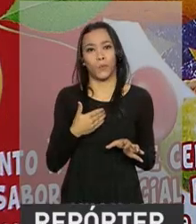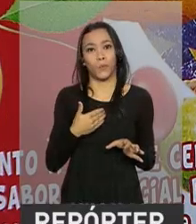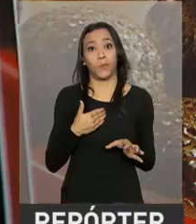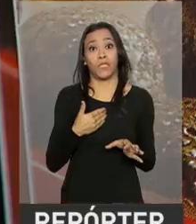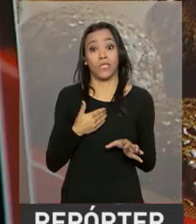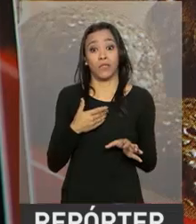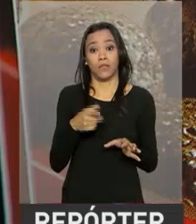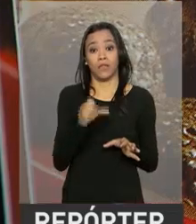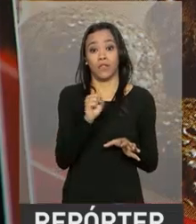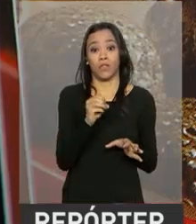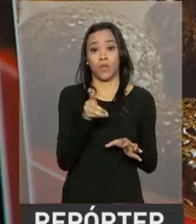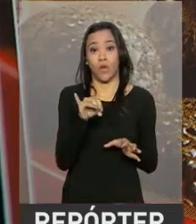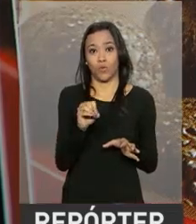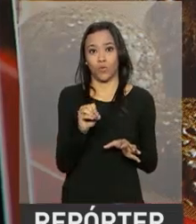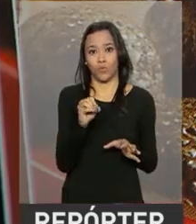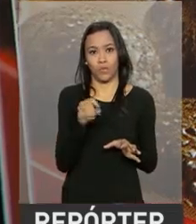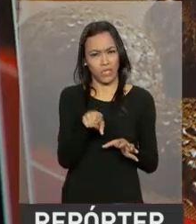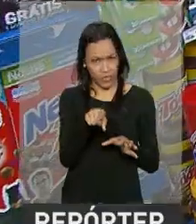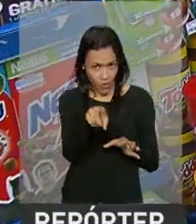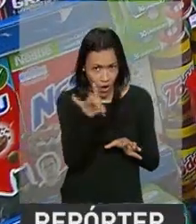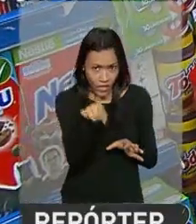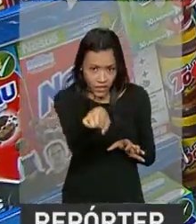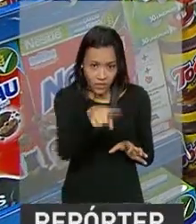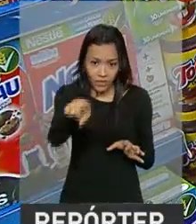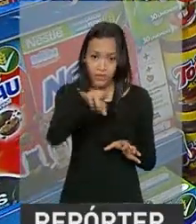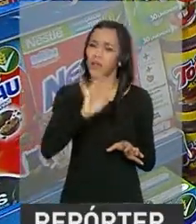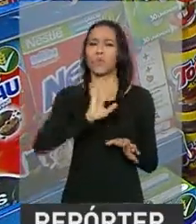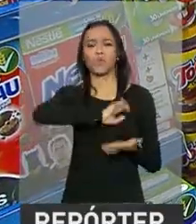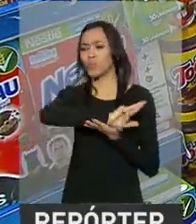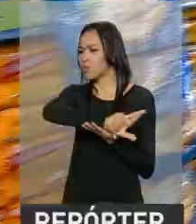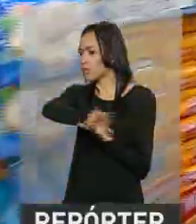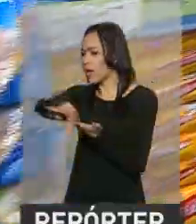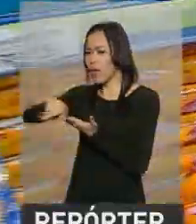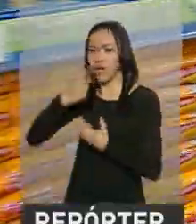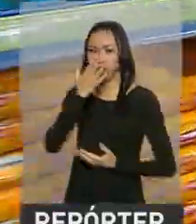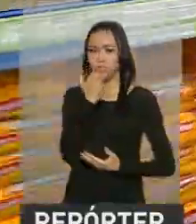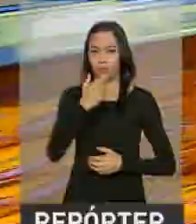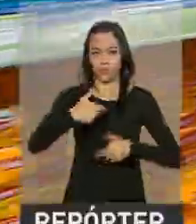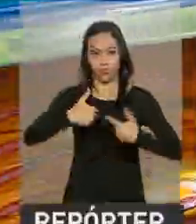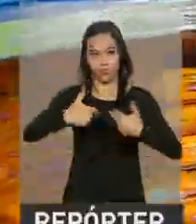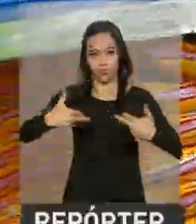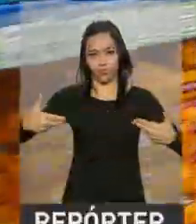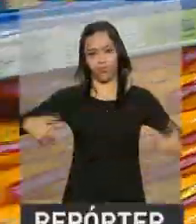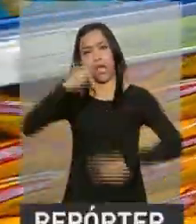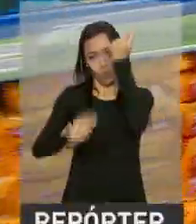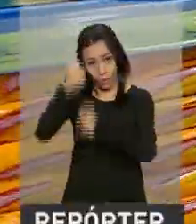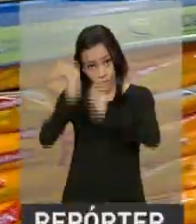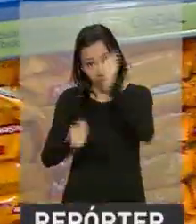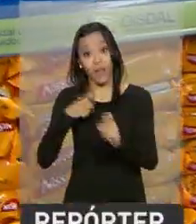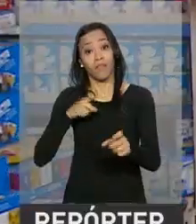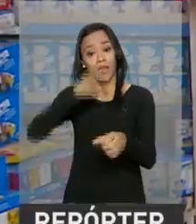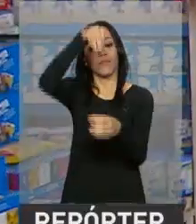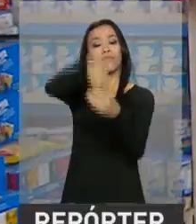sódio e os cereais não são os únicos praticamente todos os alimentos industrializados contém sódio em sua